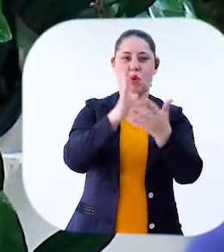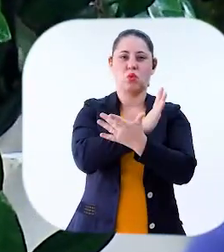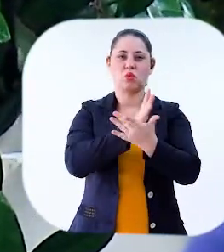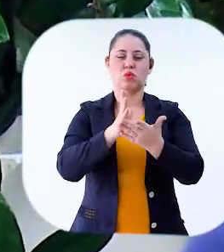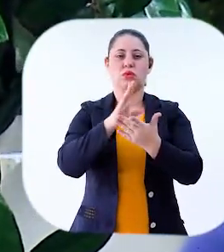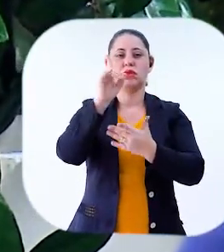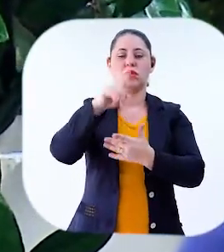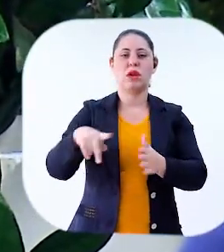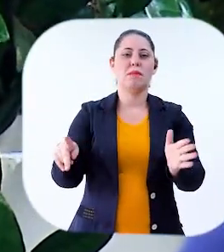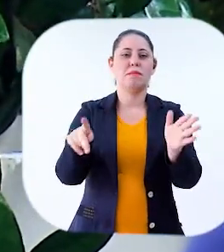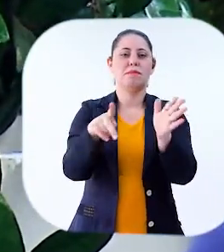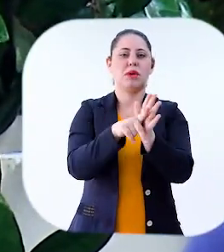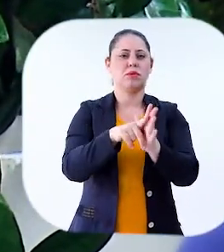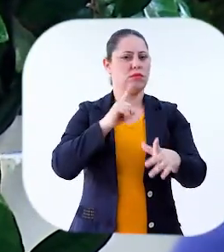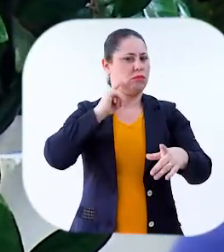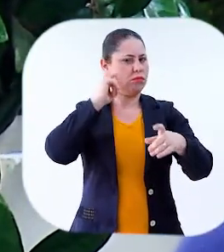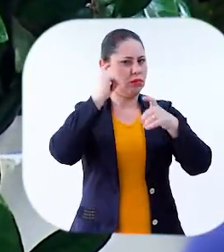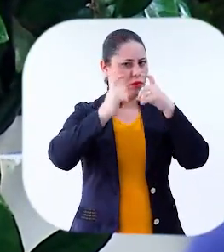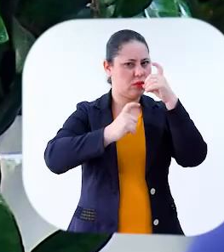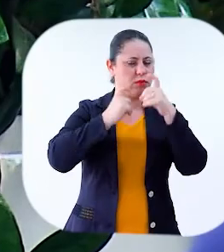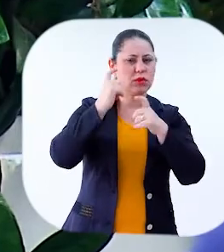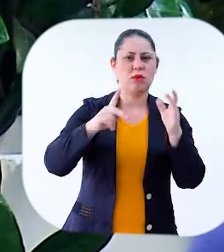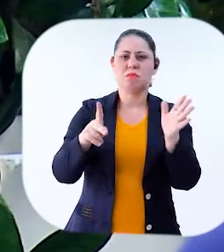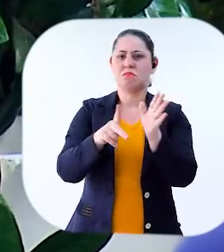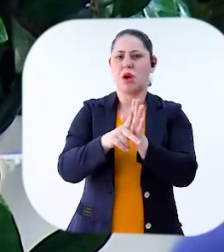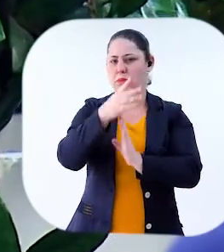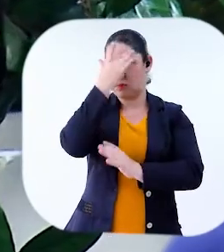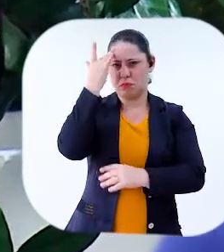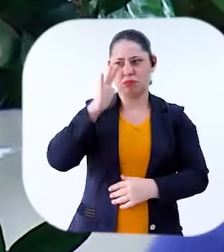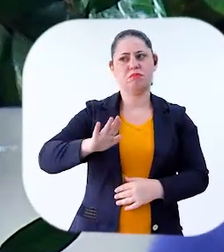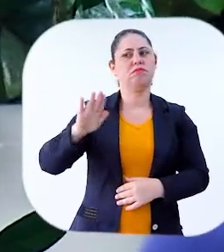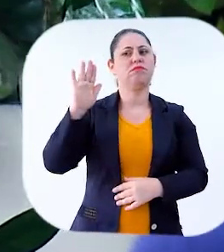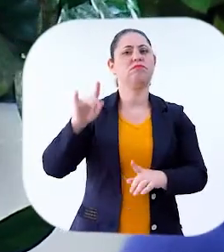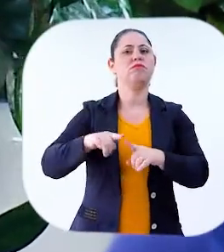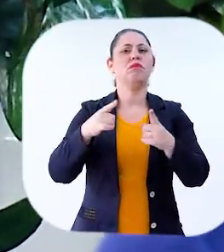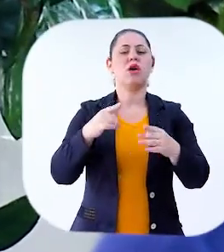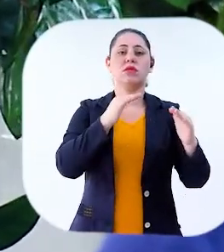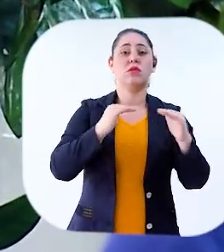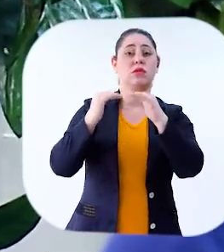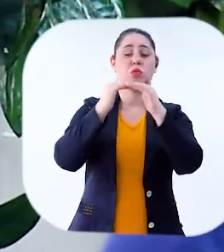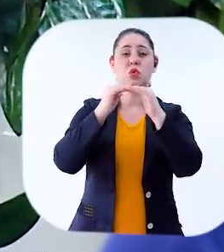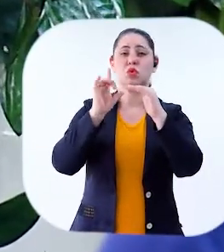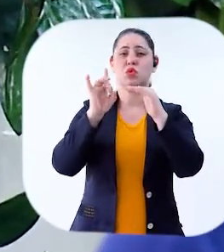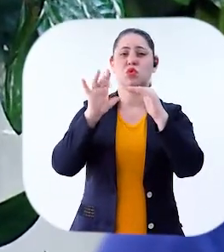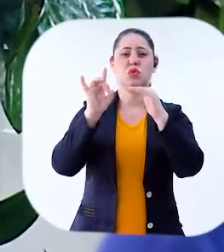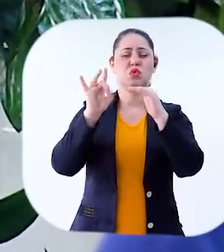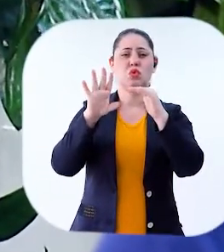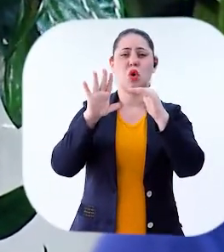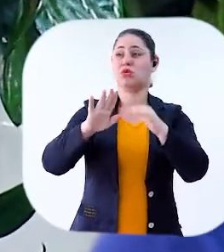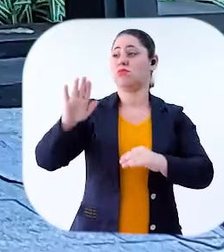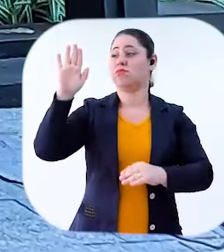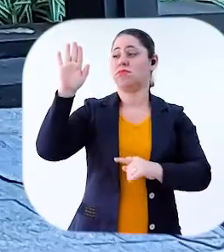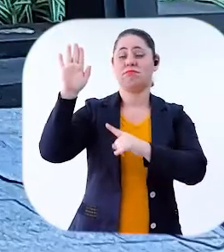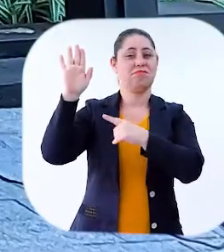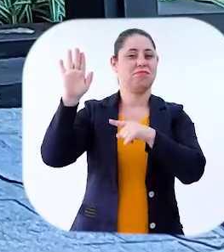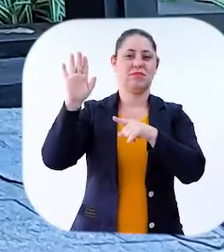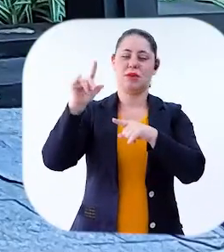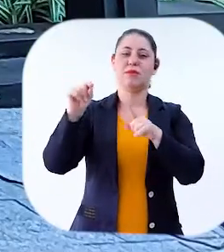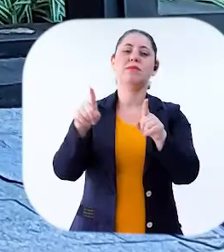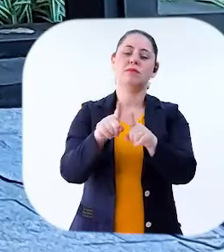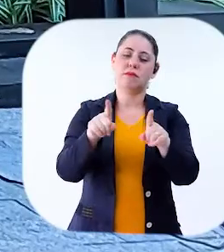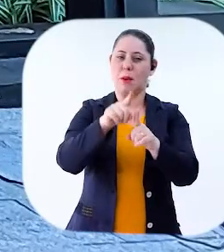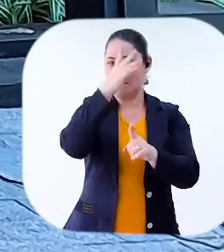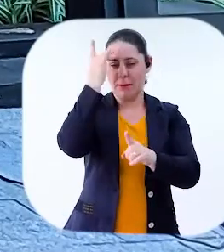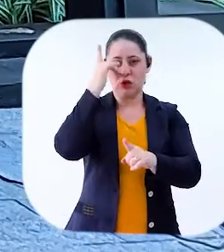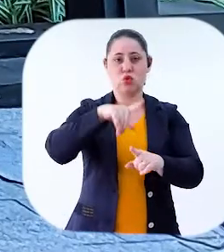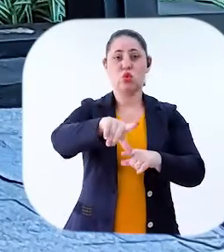aqui que dizem respeito, são preocupações principalmente dos candidatos, né? Mas a democracia não se faz só de candidatos, se faz